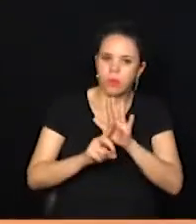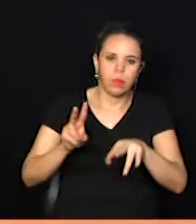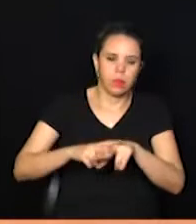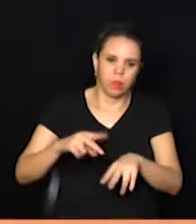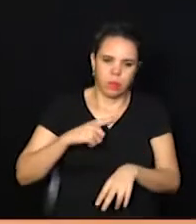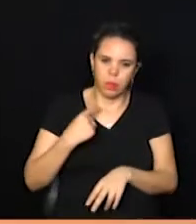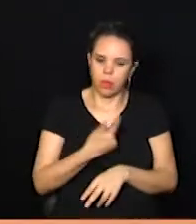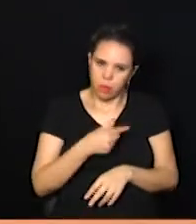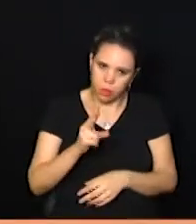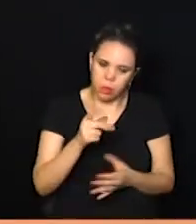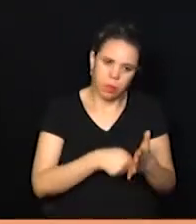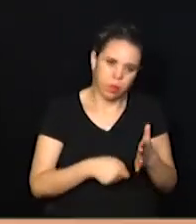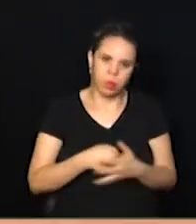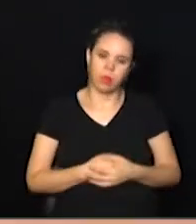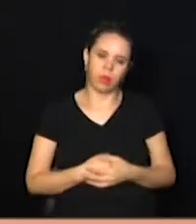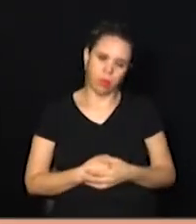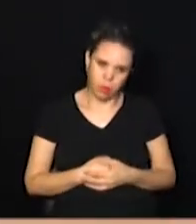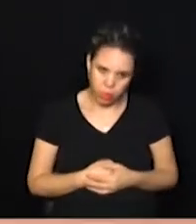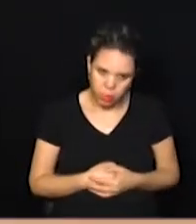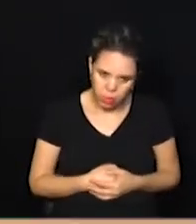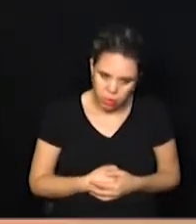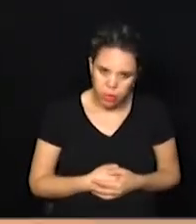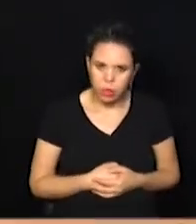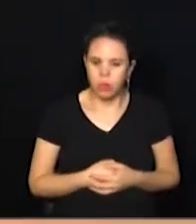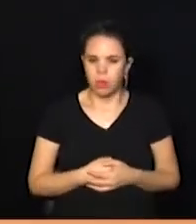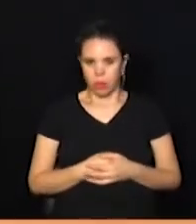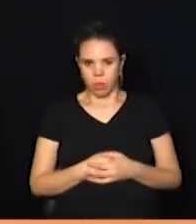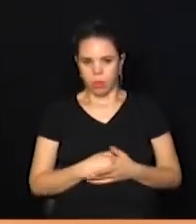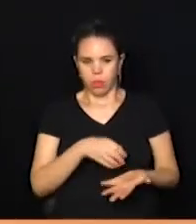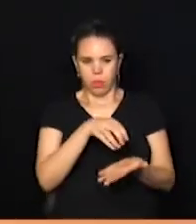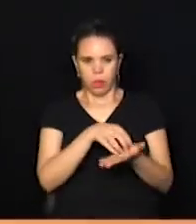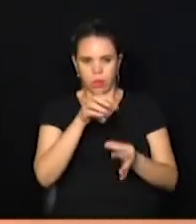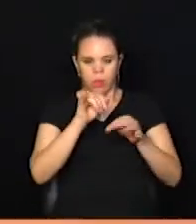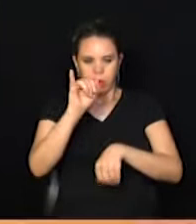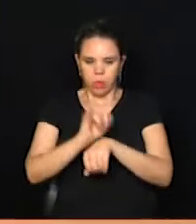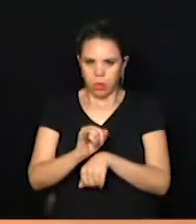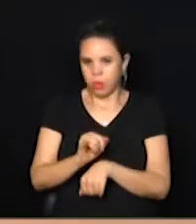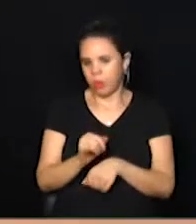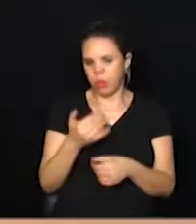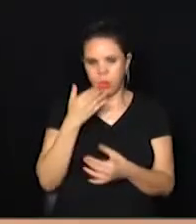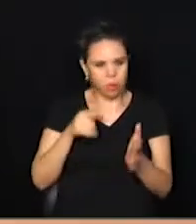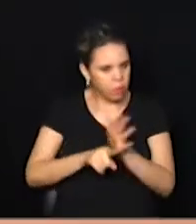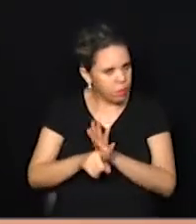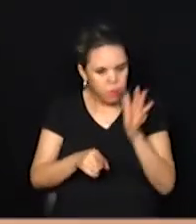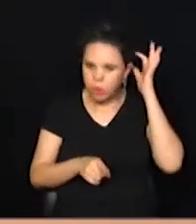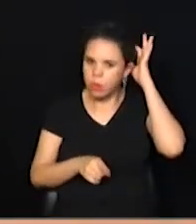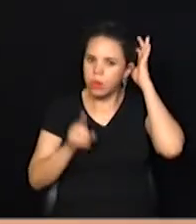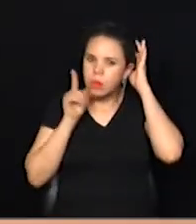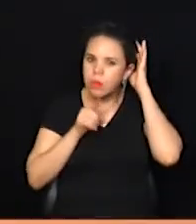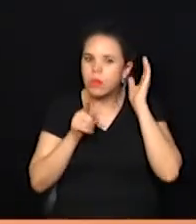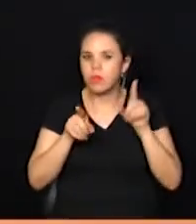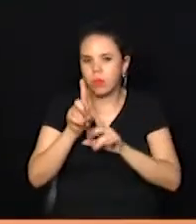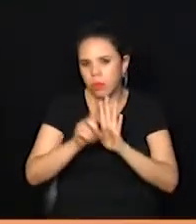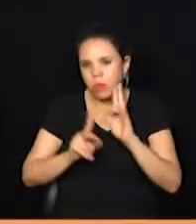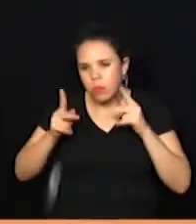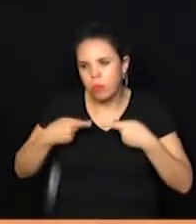temos que continuar lutando. Lutando nas cortes internacionais, na Corte Interamericana de Direitos